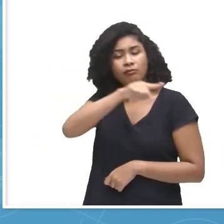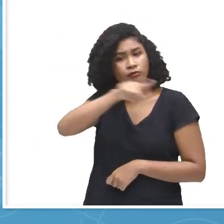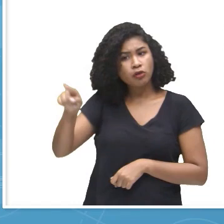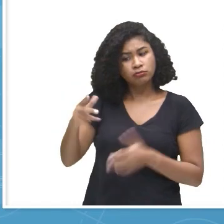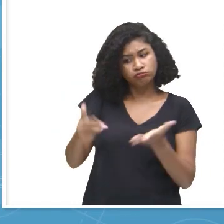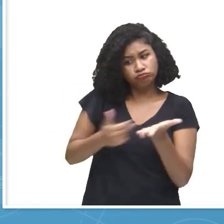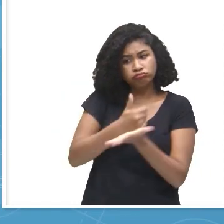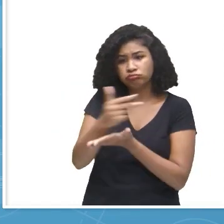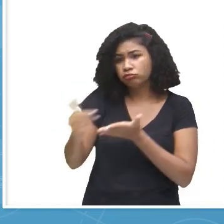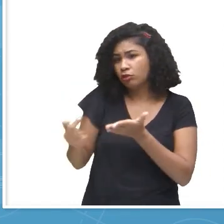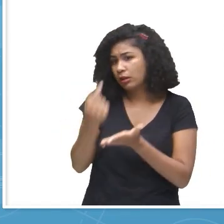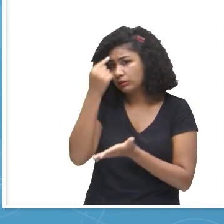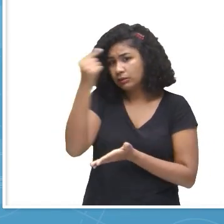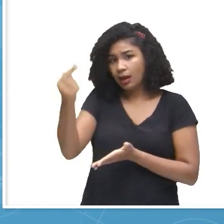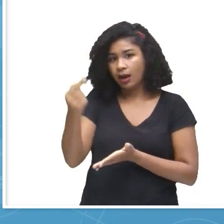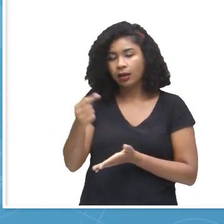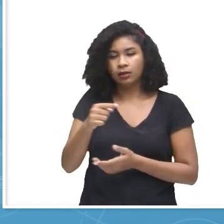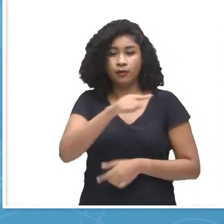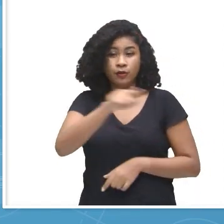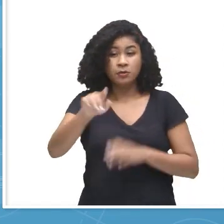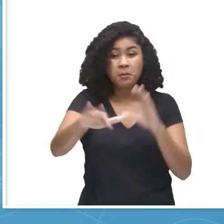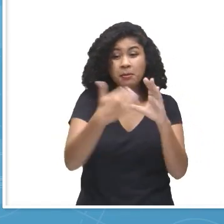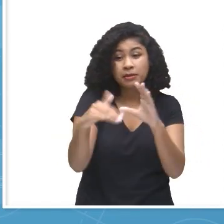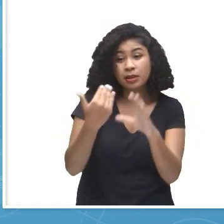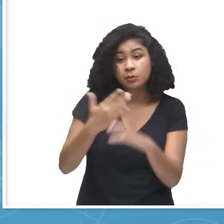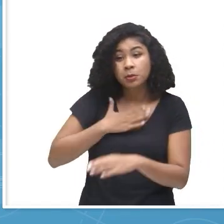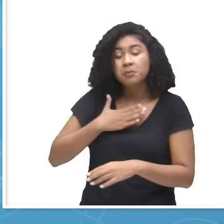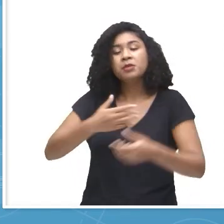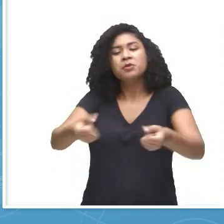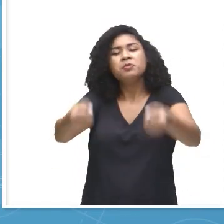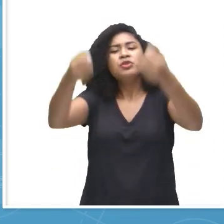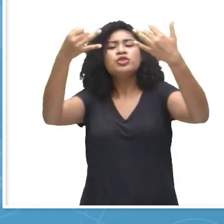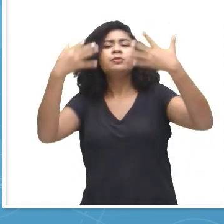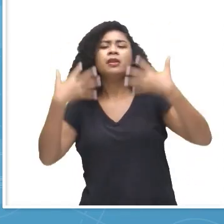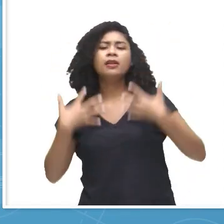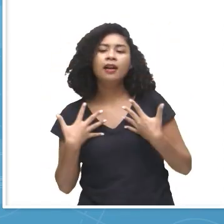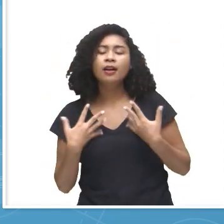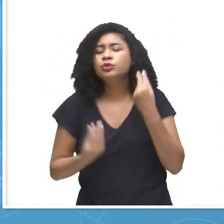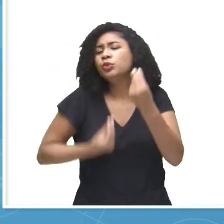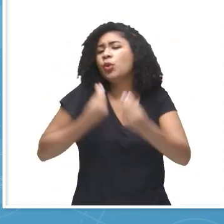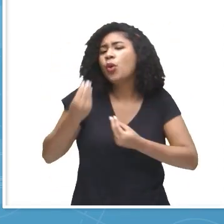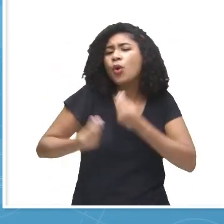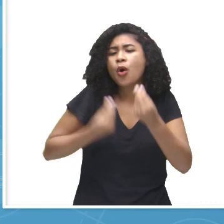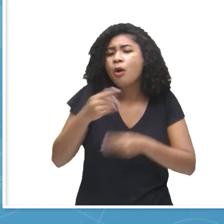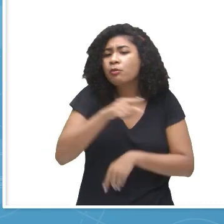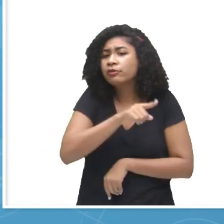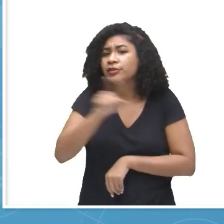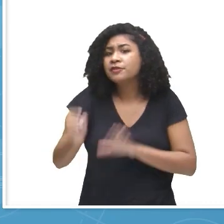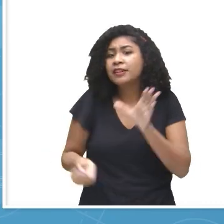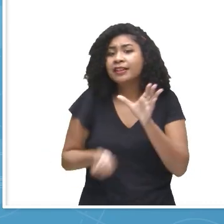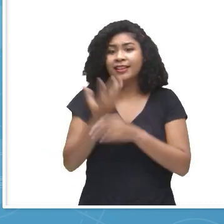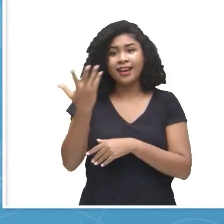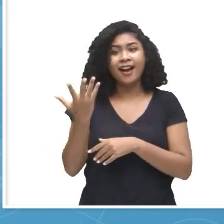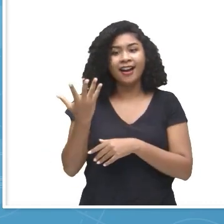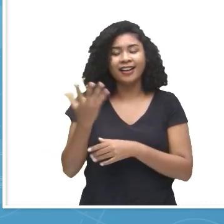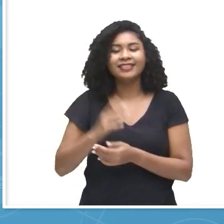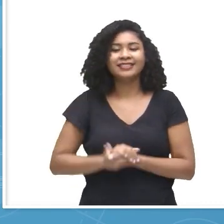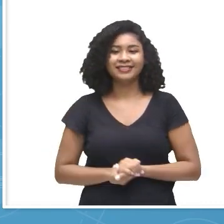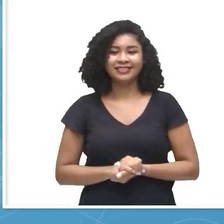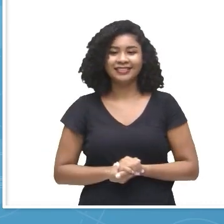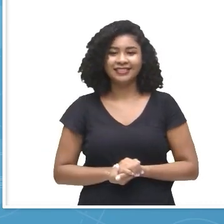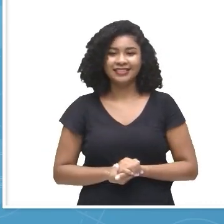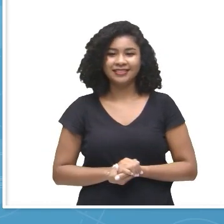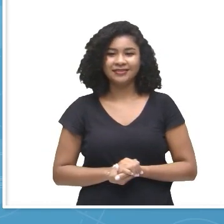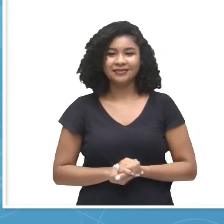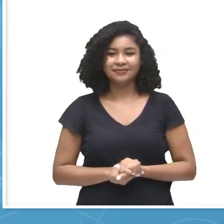descrevendo como vai ser essa propaganda de vocês a favor, né, estimulando a vacinação contra a Covid-19. Daqui a pouco a gente volta para